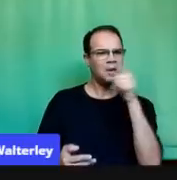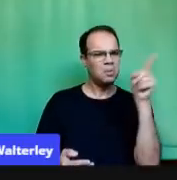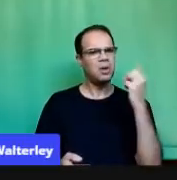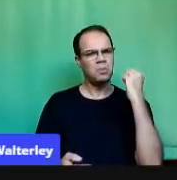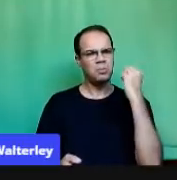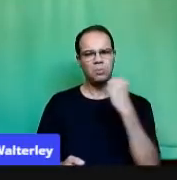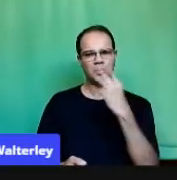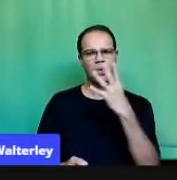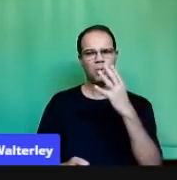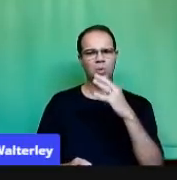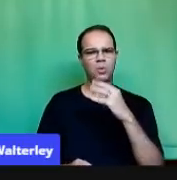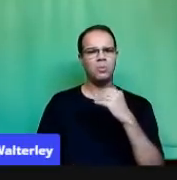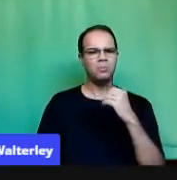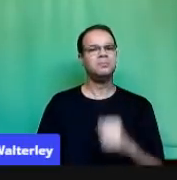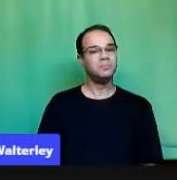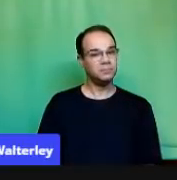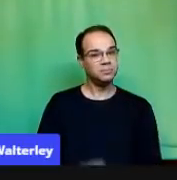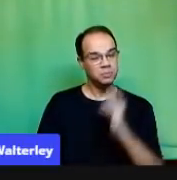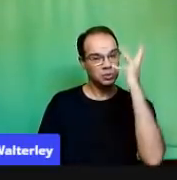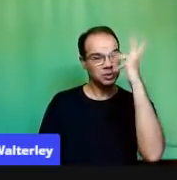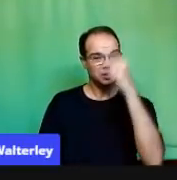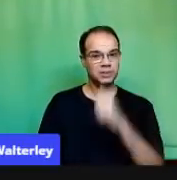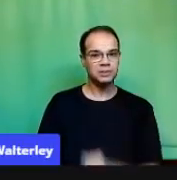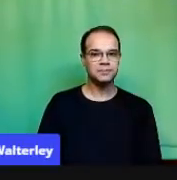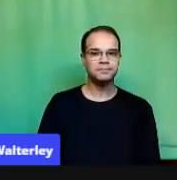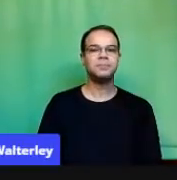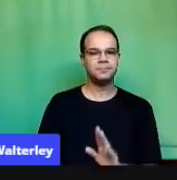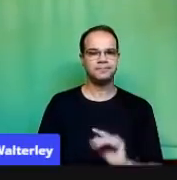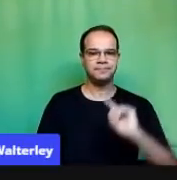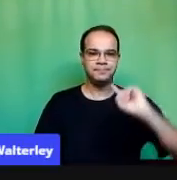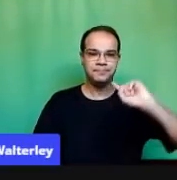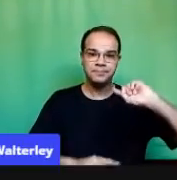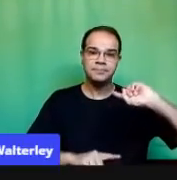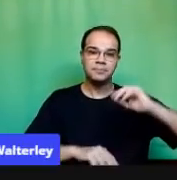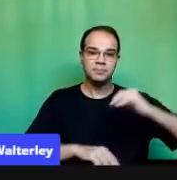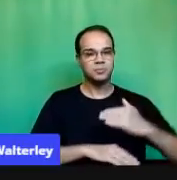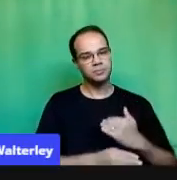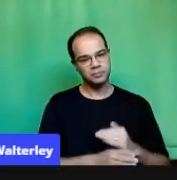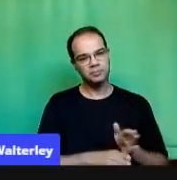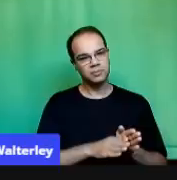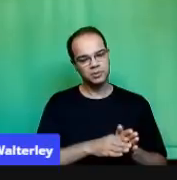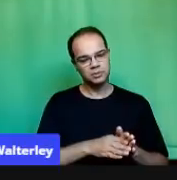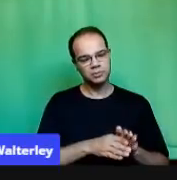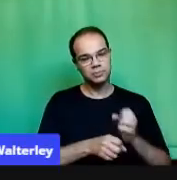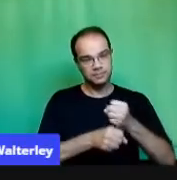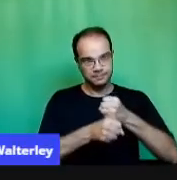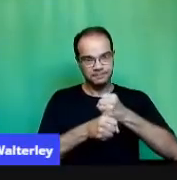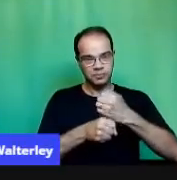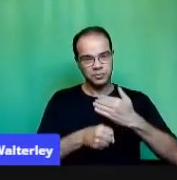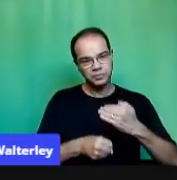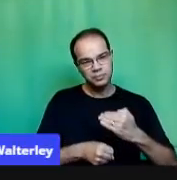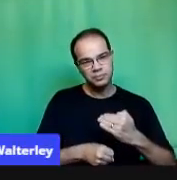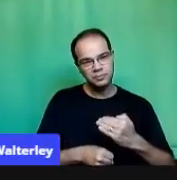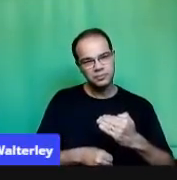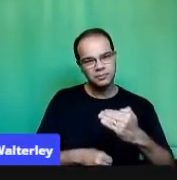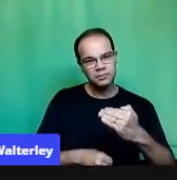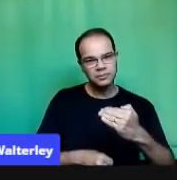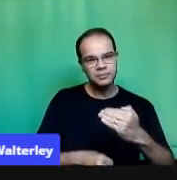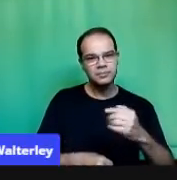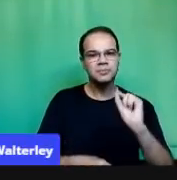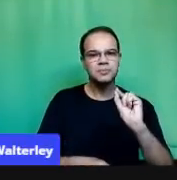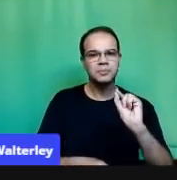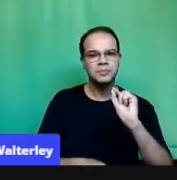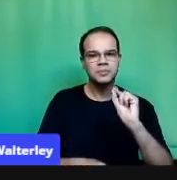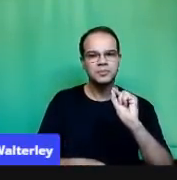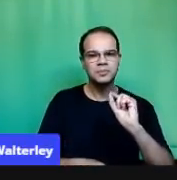uma avançada e chegou um pouco mais próximo da população. Entretanto, ainda